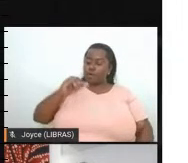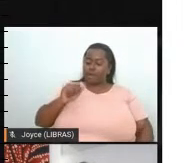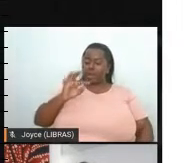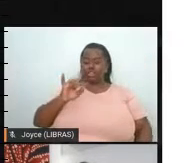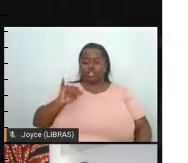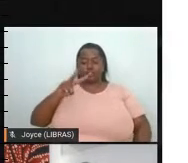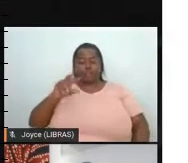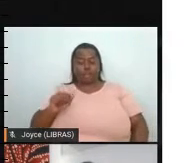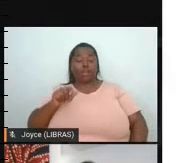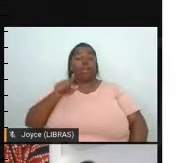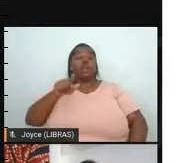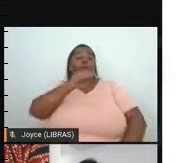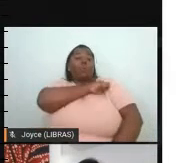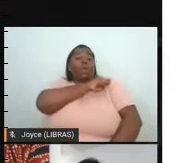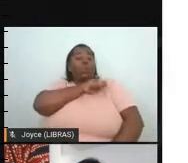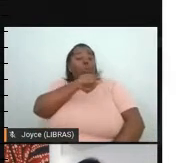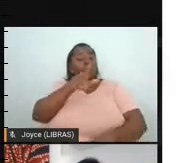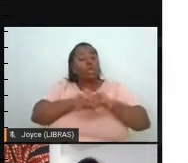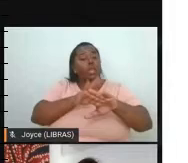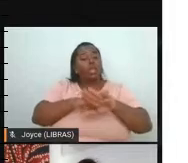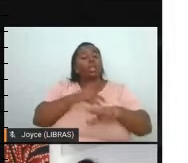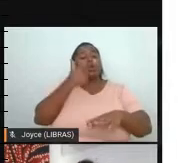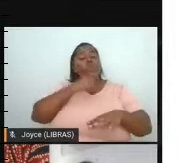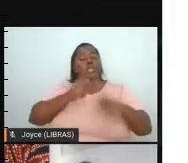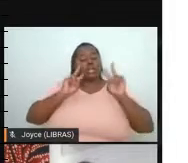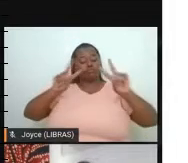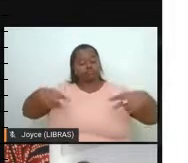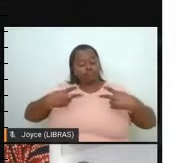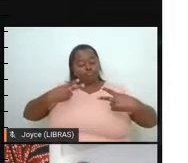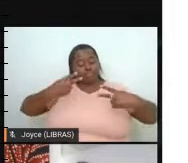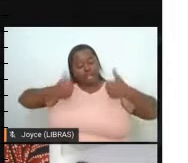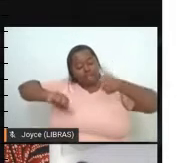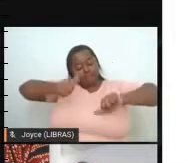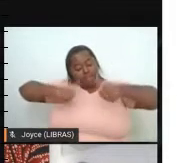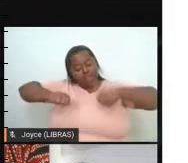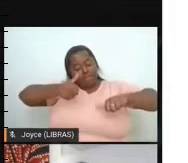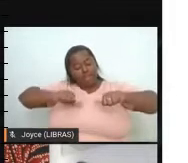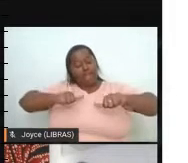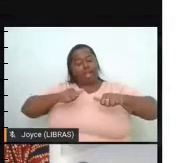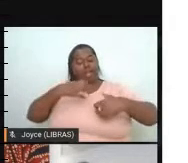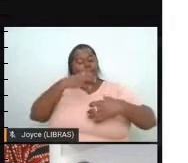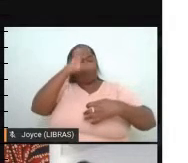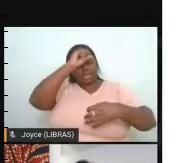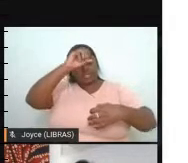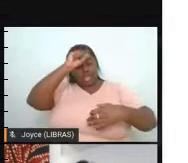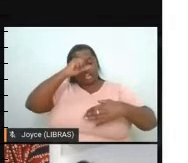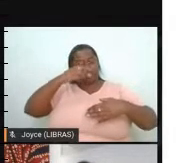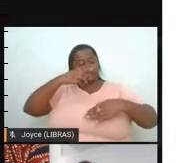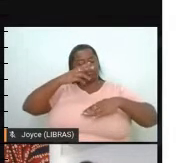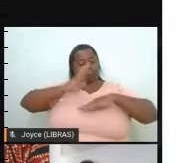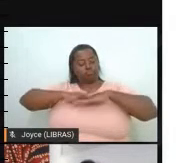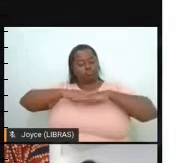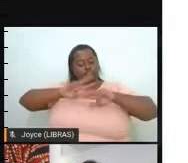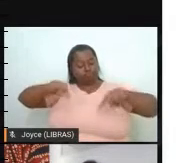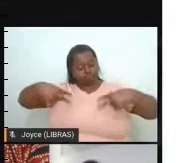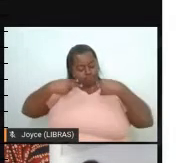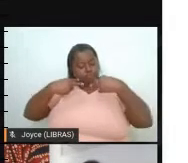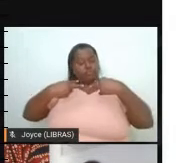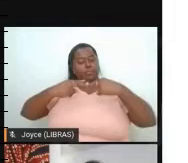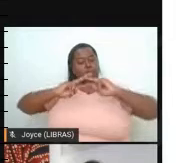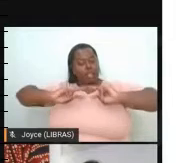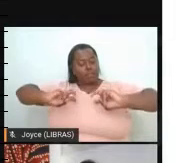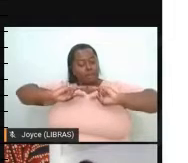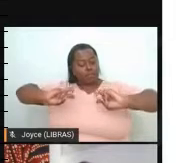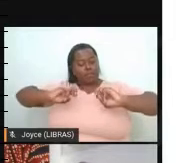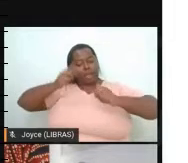consegue avaliar o aprendizado dele de forma autônoma, né? De forma ele mesmo fazer essa